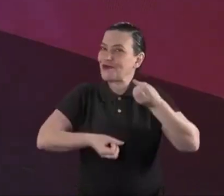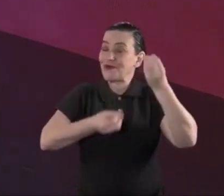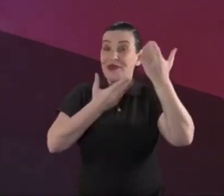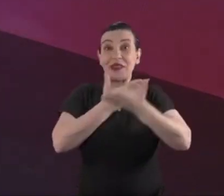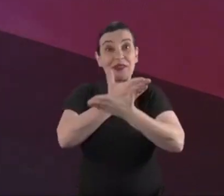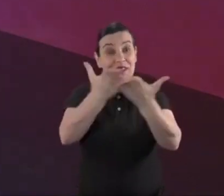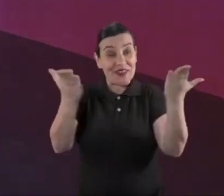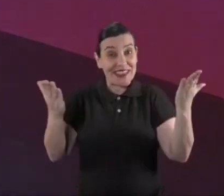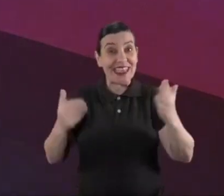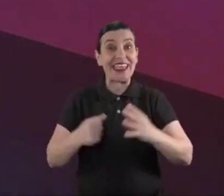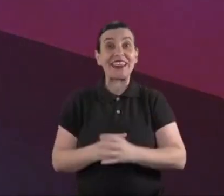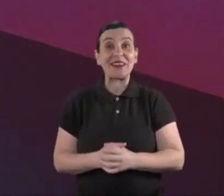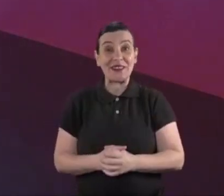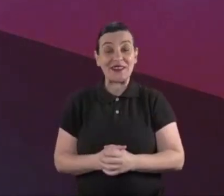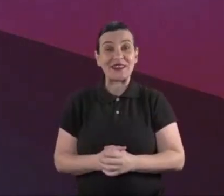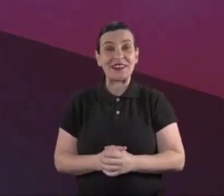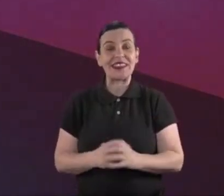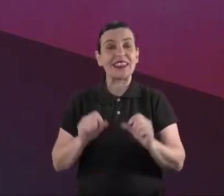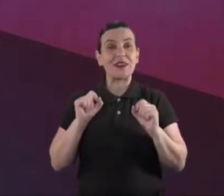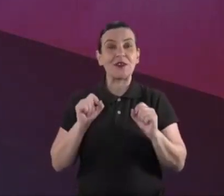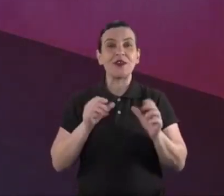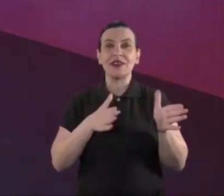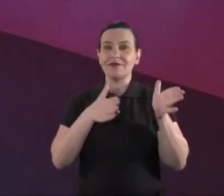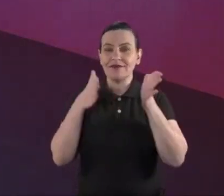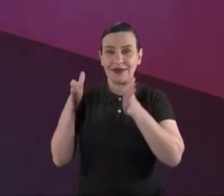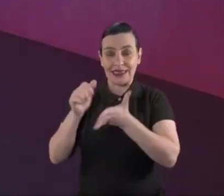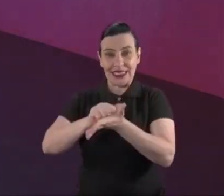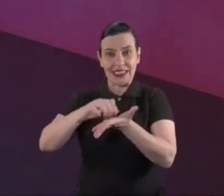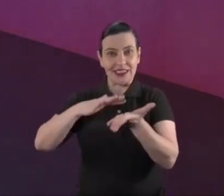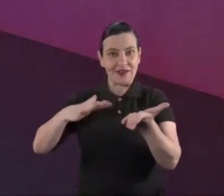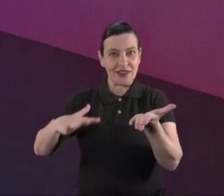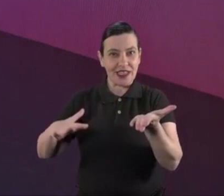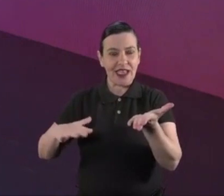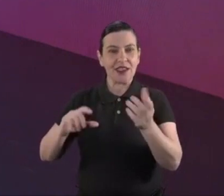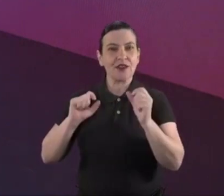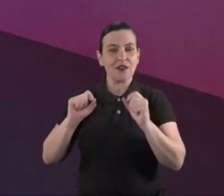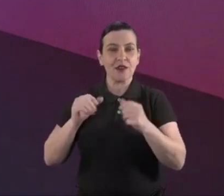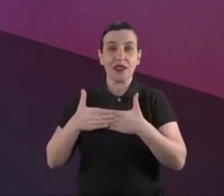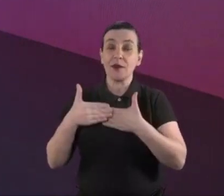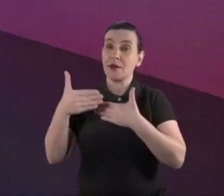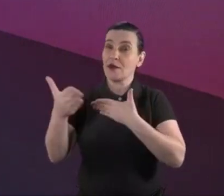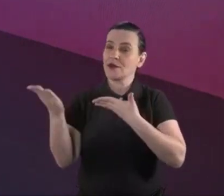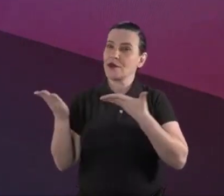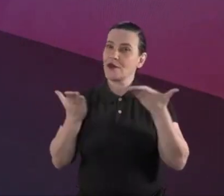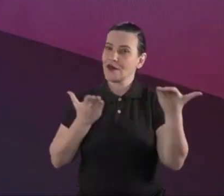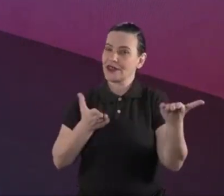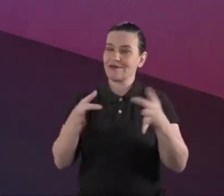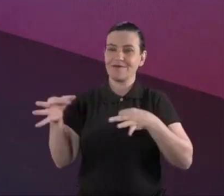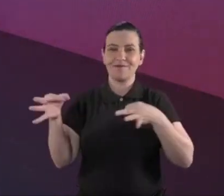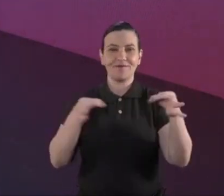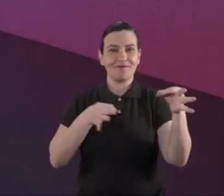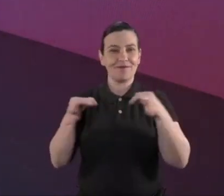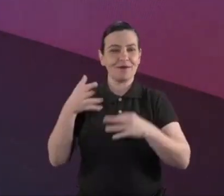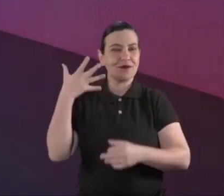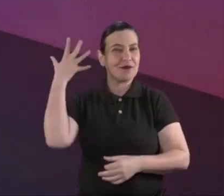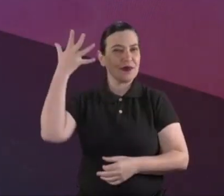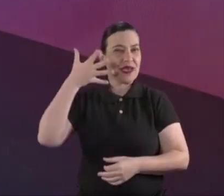para vocês. E para dar sequência às nossas atividades, o nosso próximo convidado preparou uma